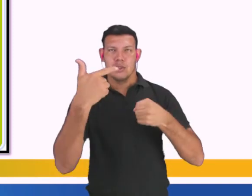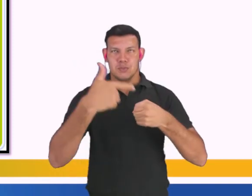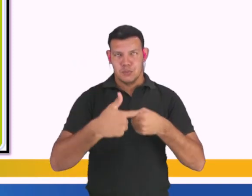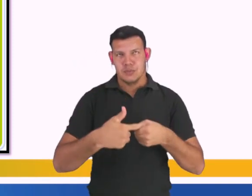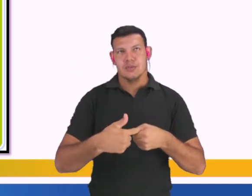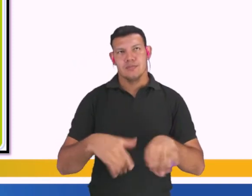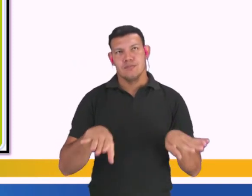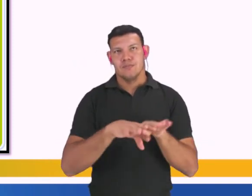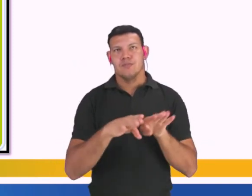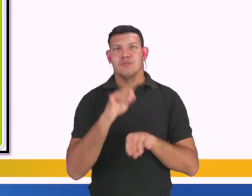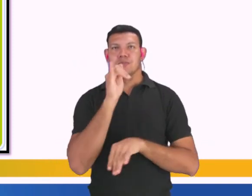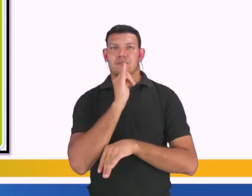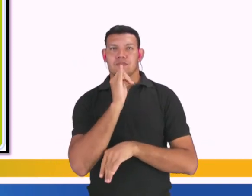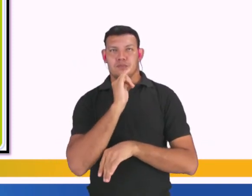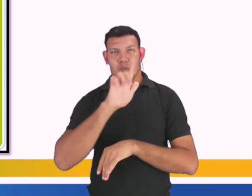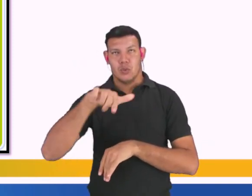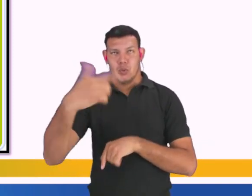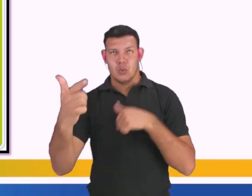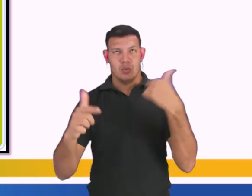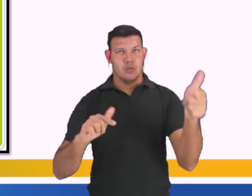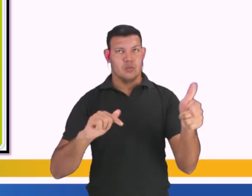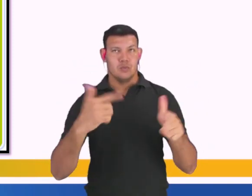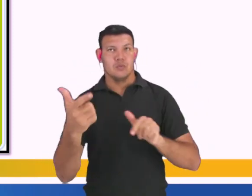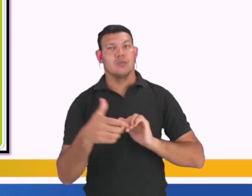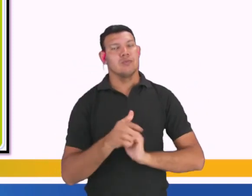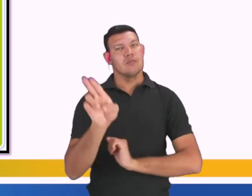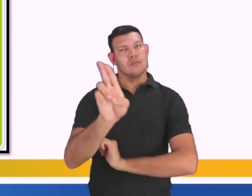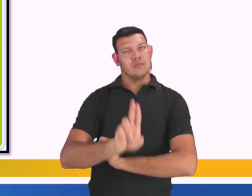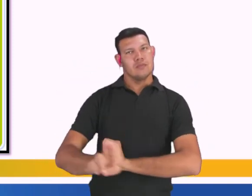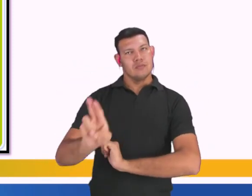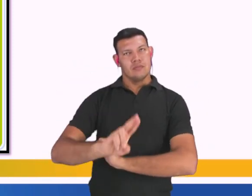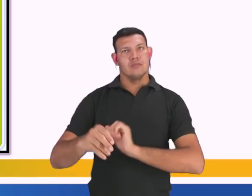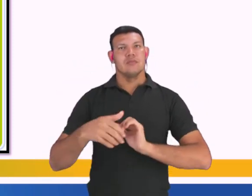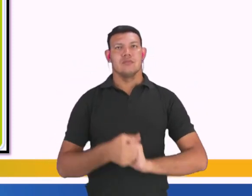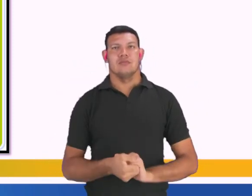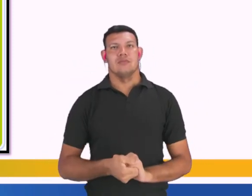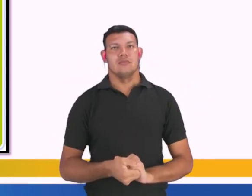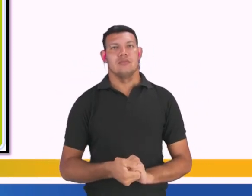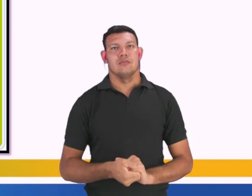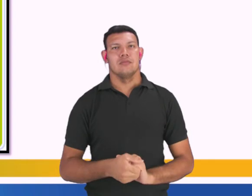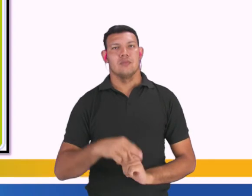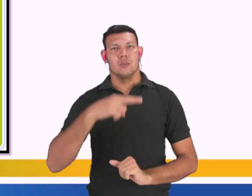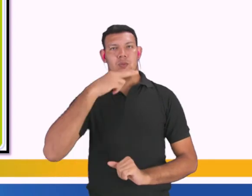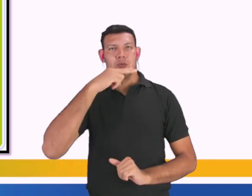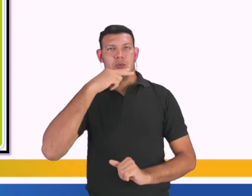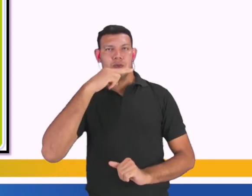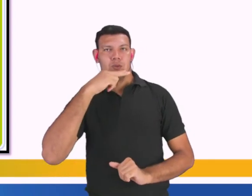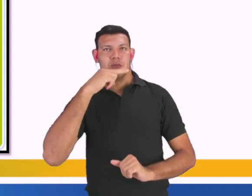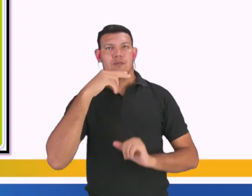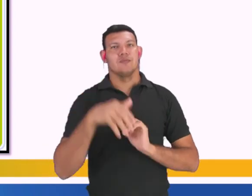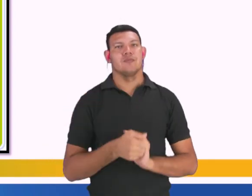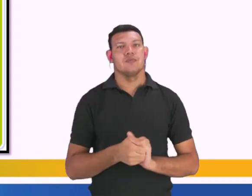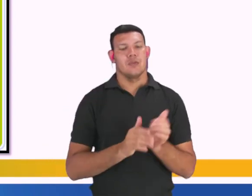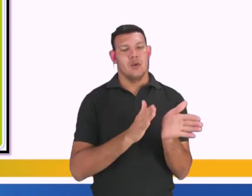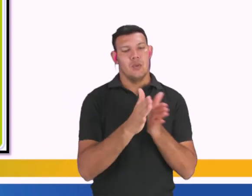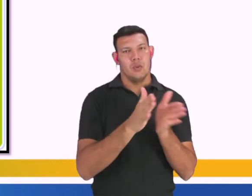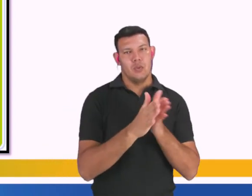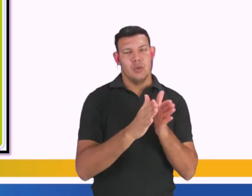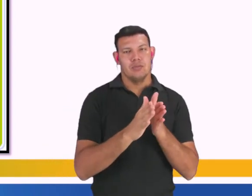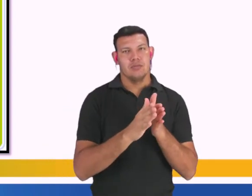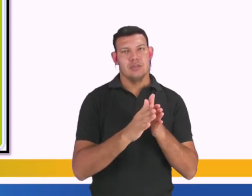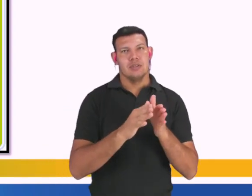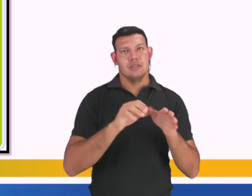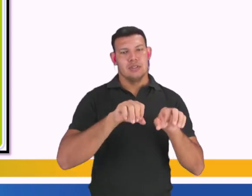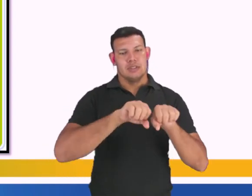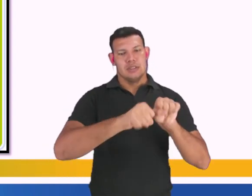outro exemplo de outro combustível também que é utilizado, no caso da cana-de-açúcar, que passa pelo processo de